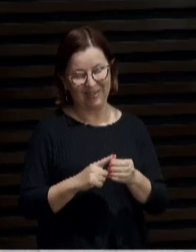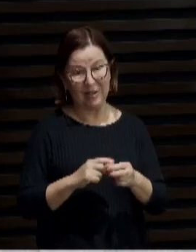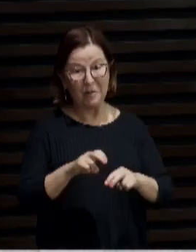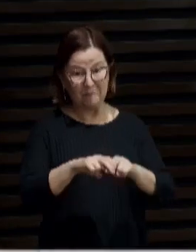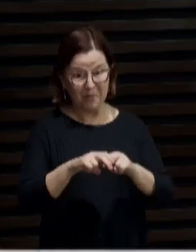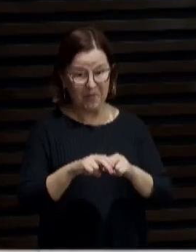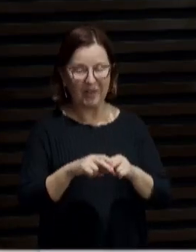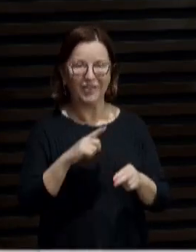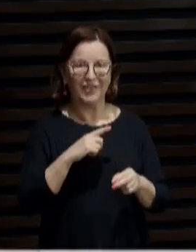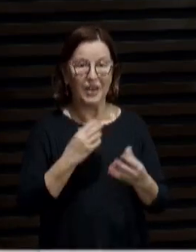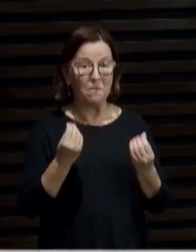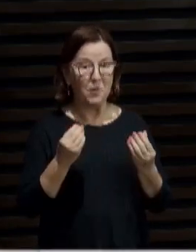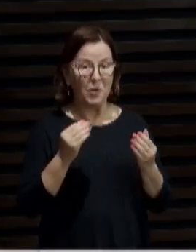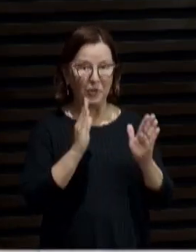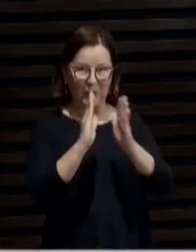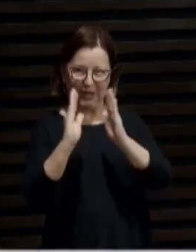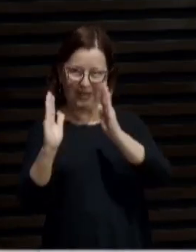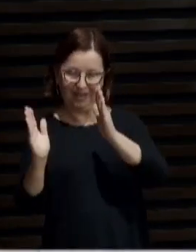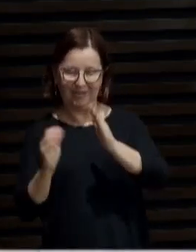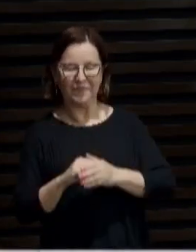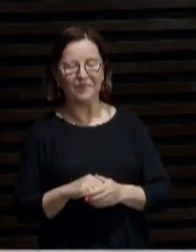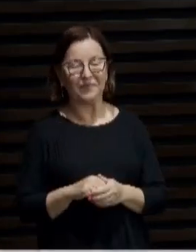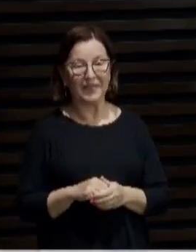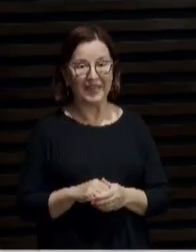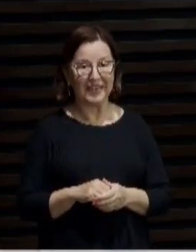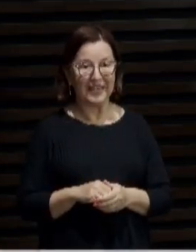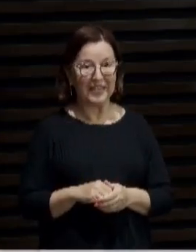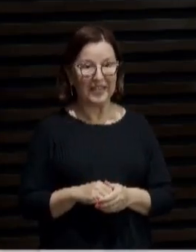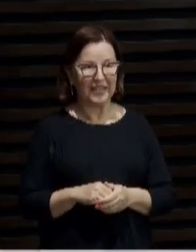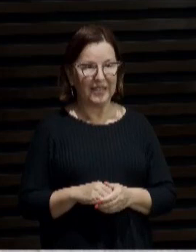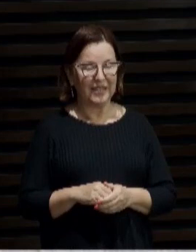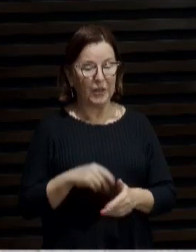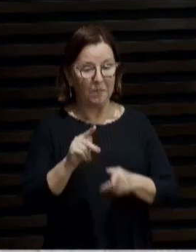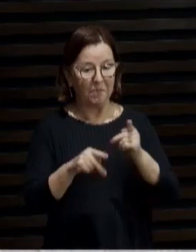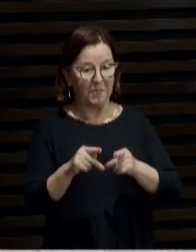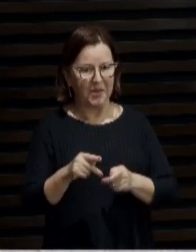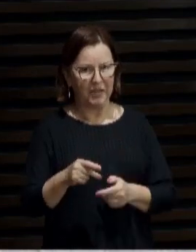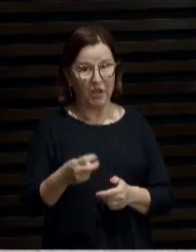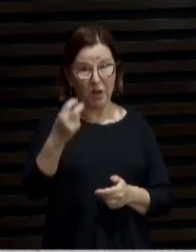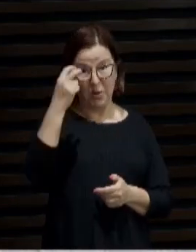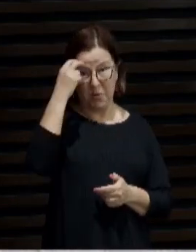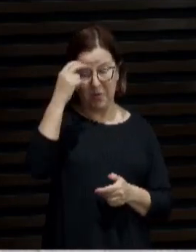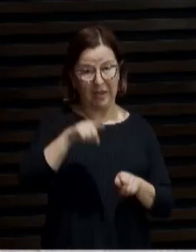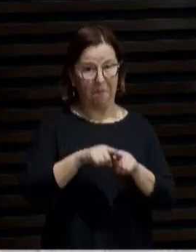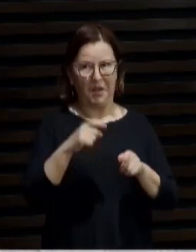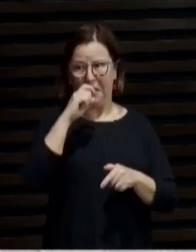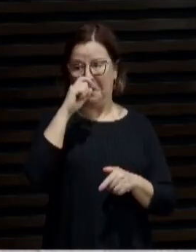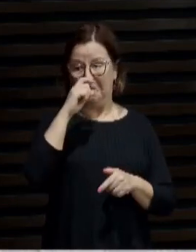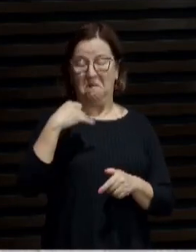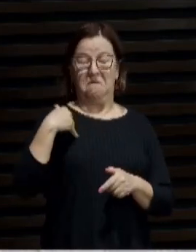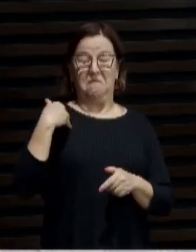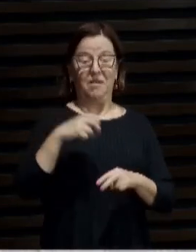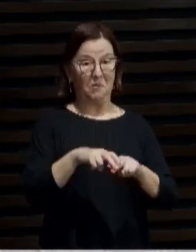lá. E além de possuir essa cultura, eles também possuíam um orgulho de sua cultura. Eles eram pessoas